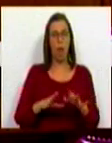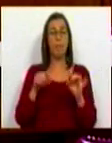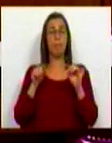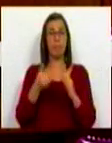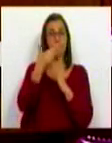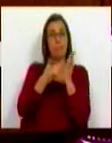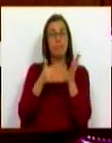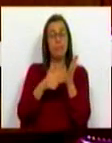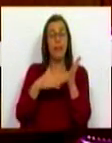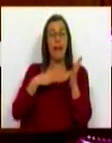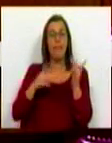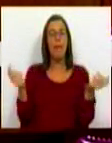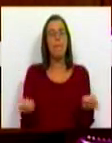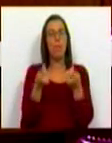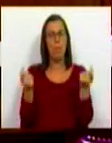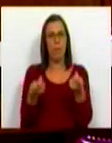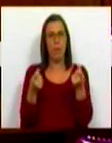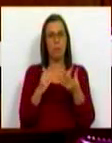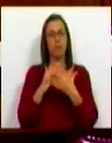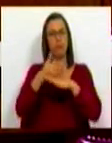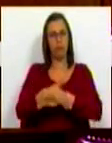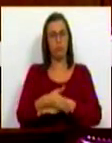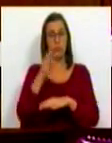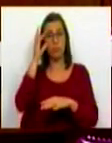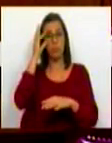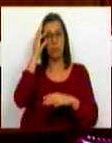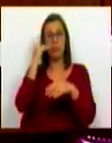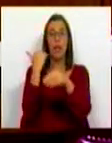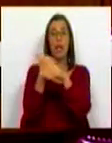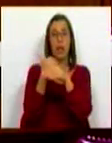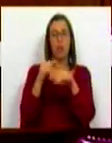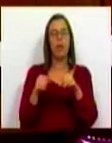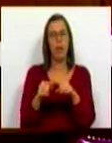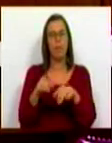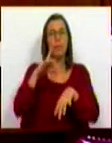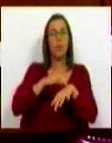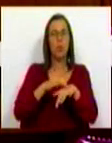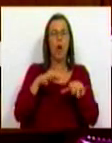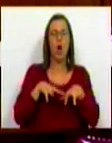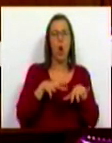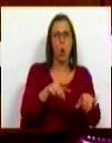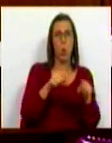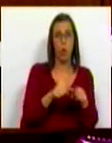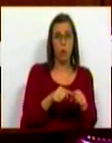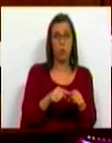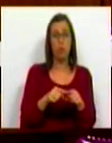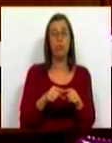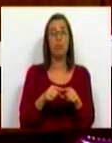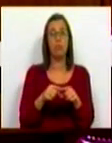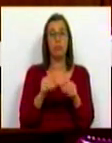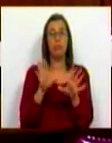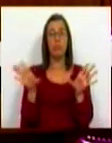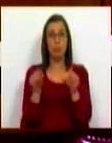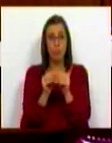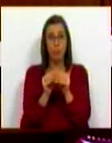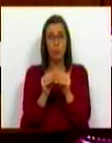Este diploma pretende promover o acesso e a equidade entre doentes oncológicos, através da